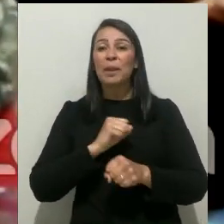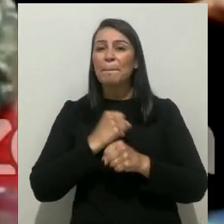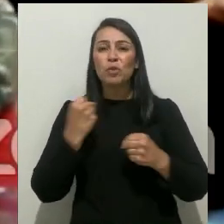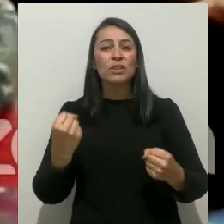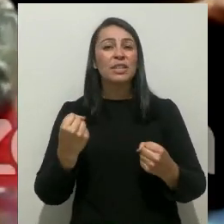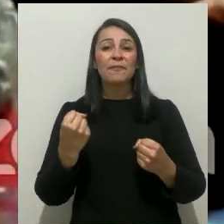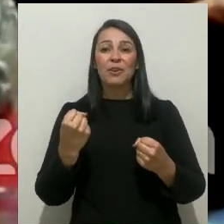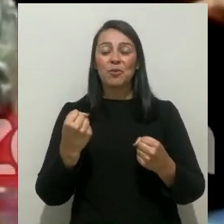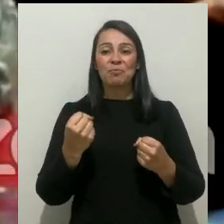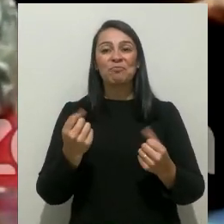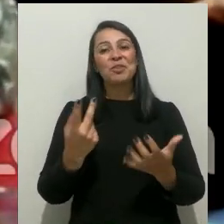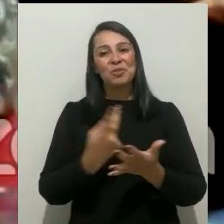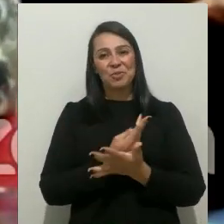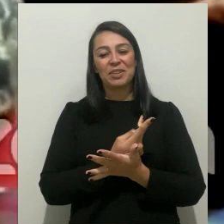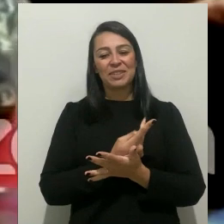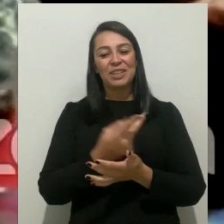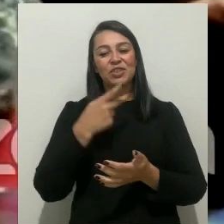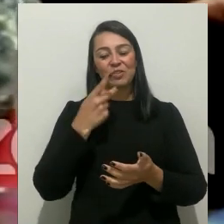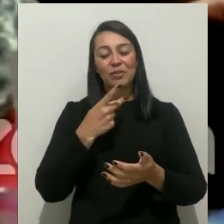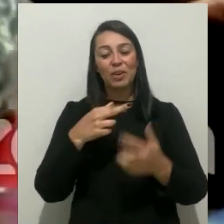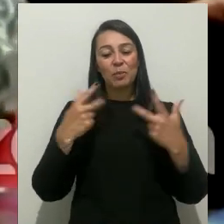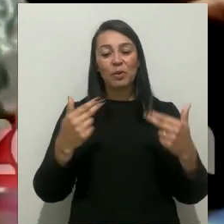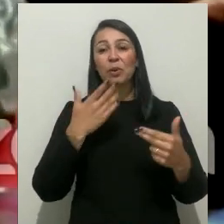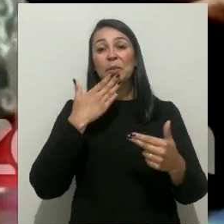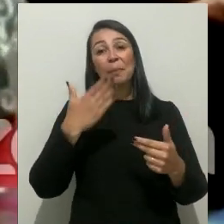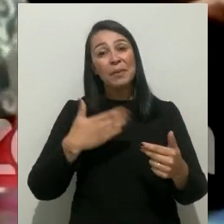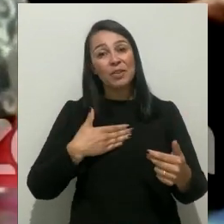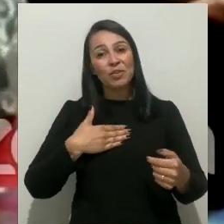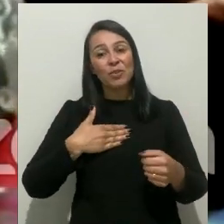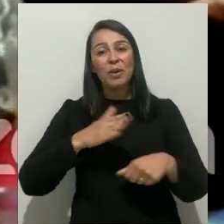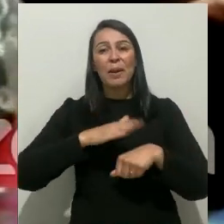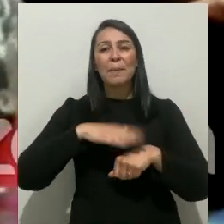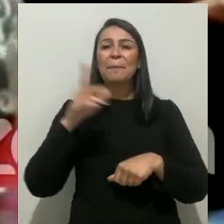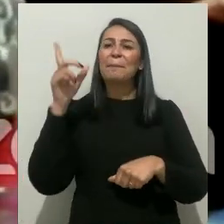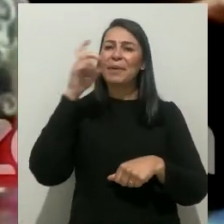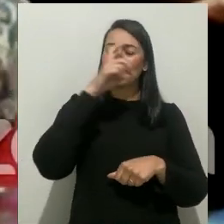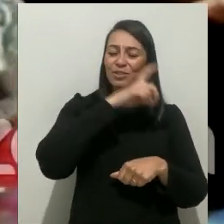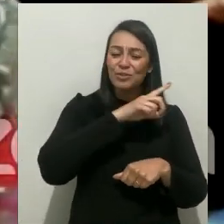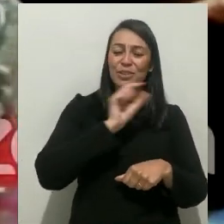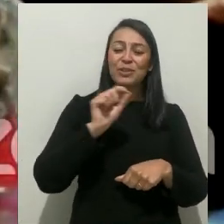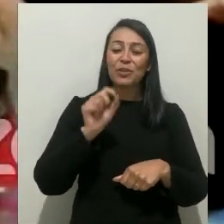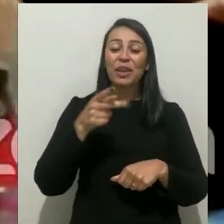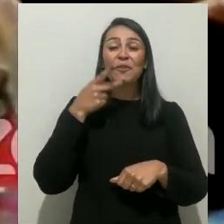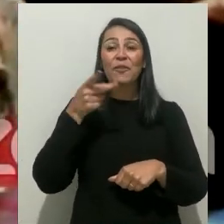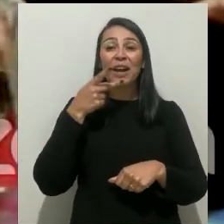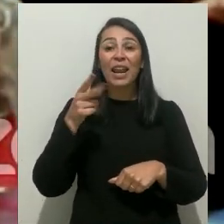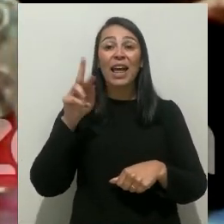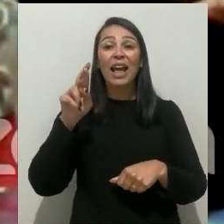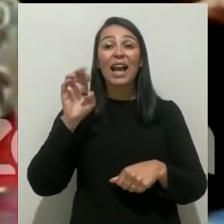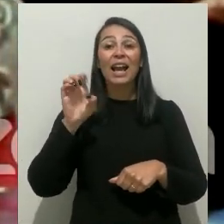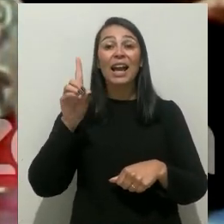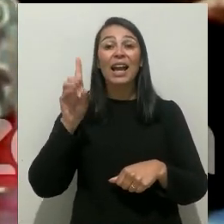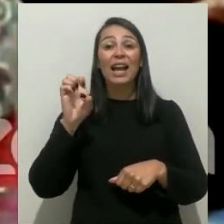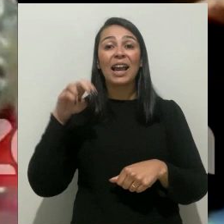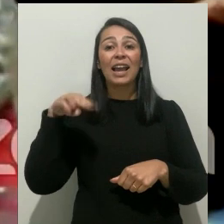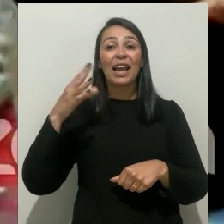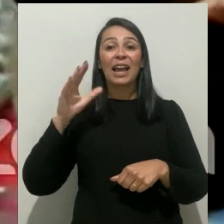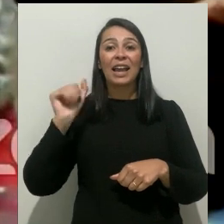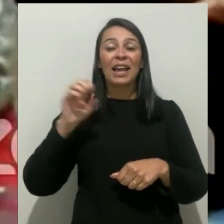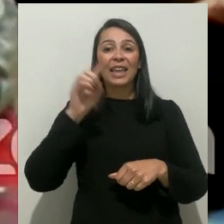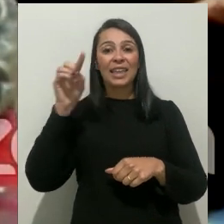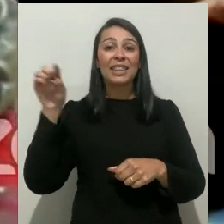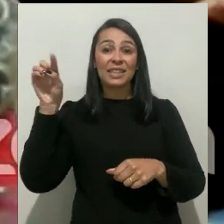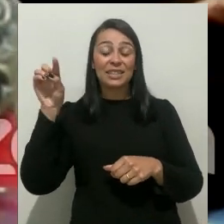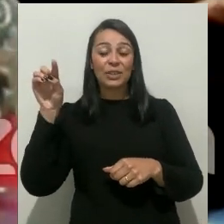sobre os impossíveis, e uma das coisas que você me pediu, e a coisa mais difícil que existe, é falar de redenção. Você disse,